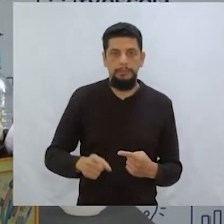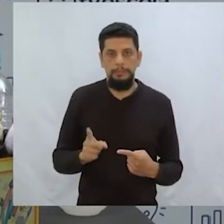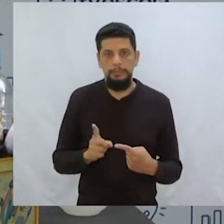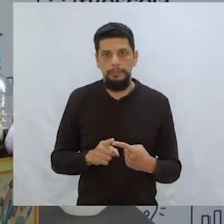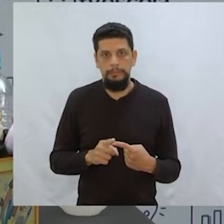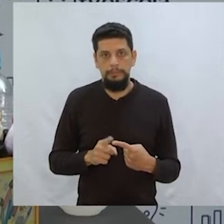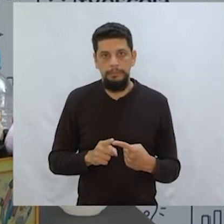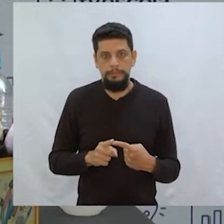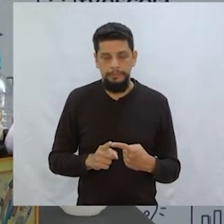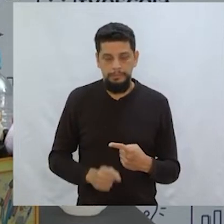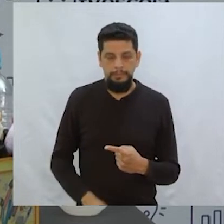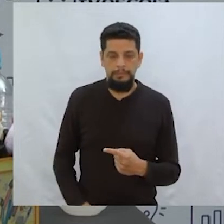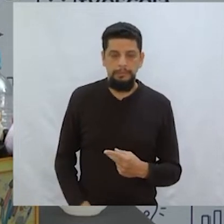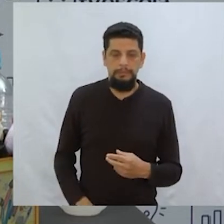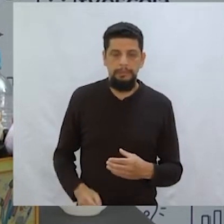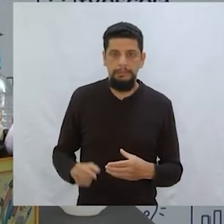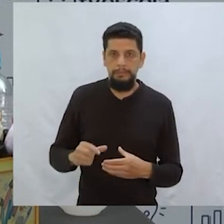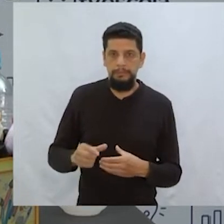Desse 1 litro.